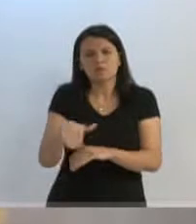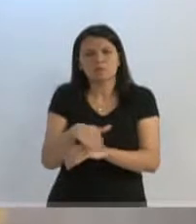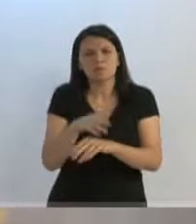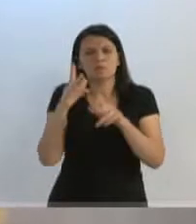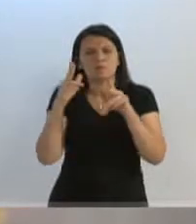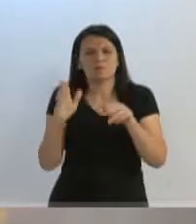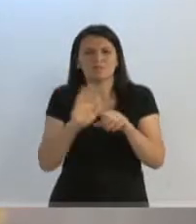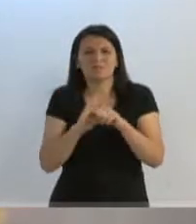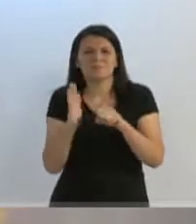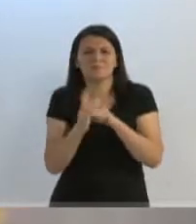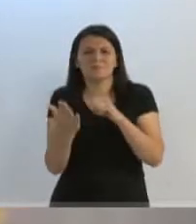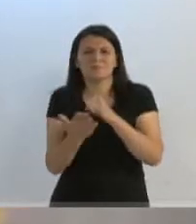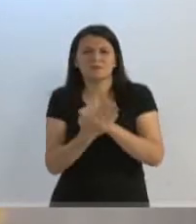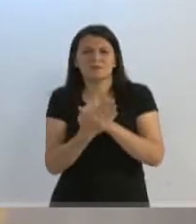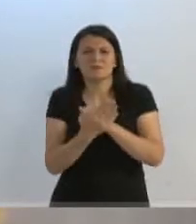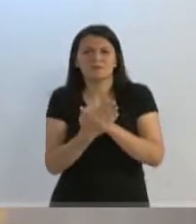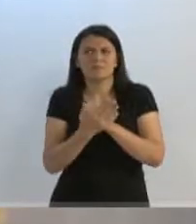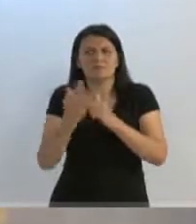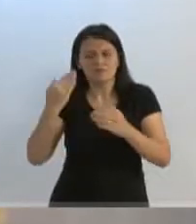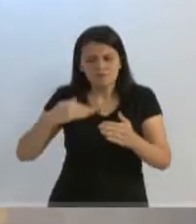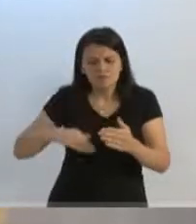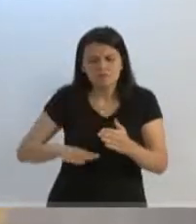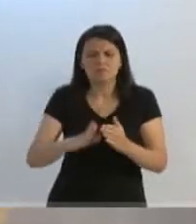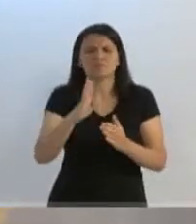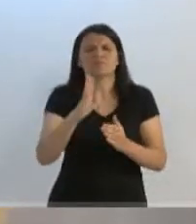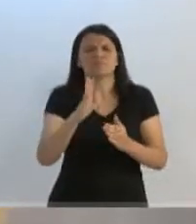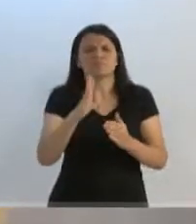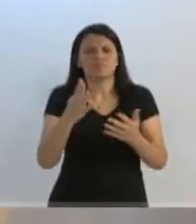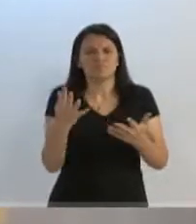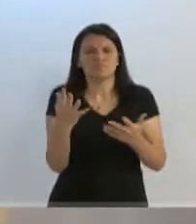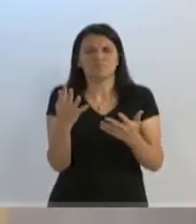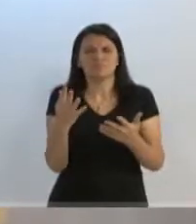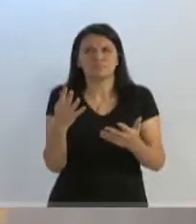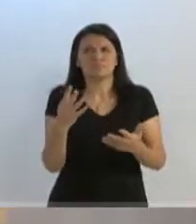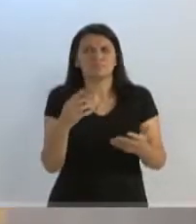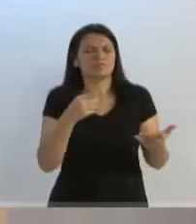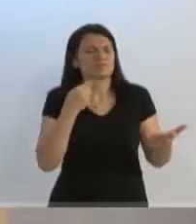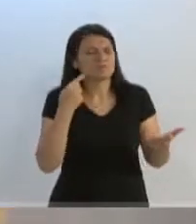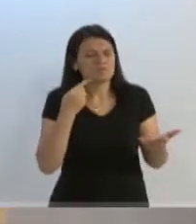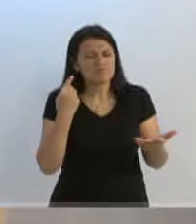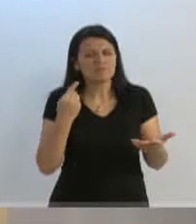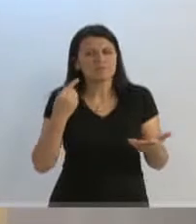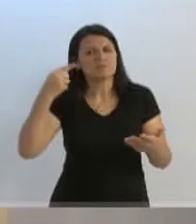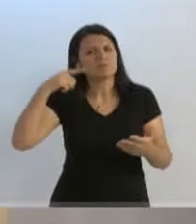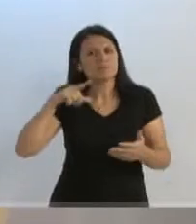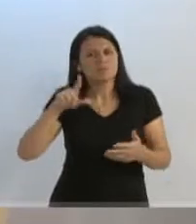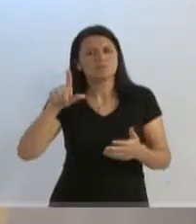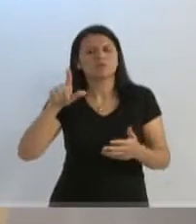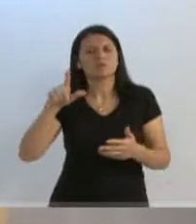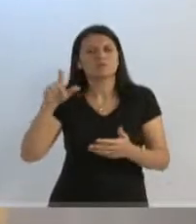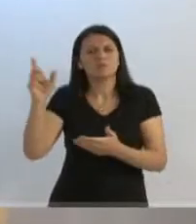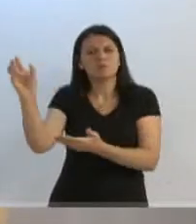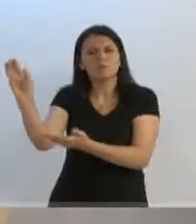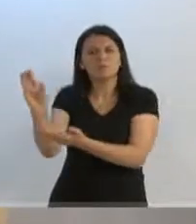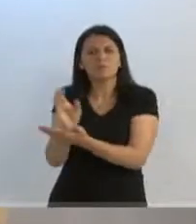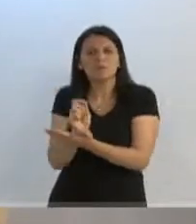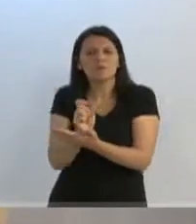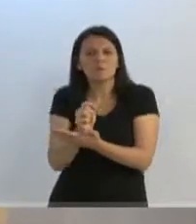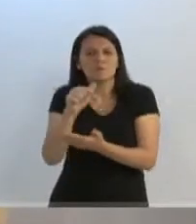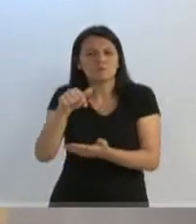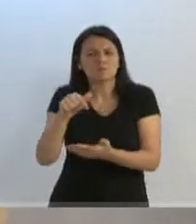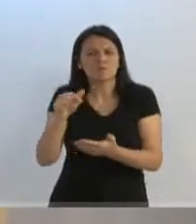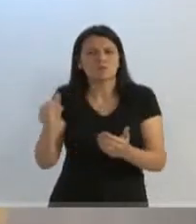mesmo bairro e desta forma nós vamos avançando e seu presidente atuando buscando recursos e apoio pra nossa cidade